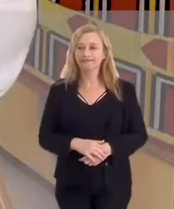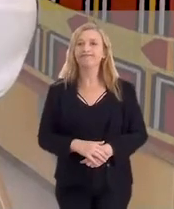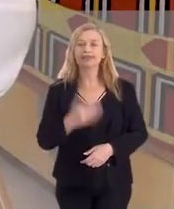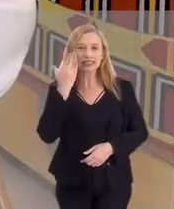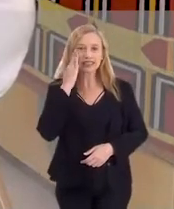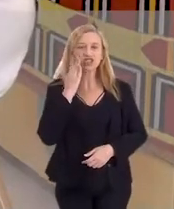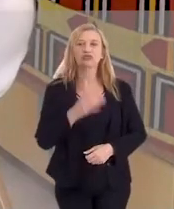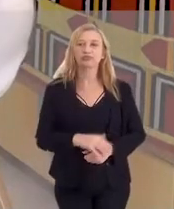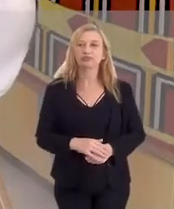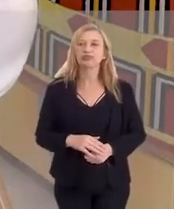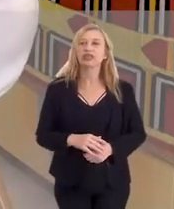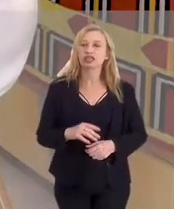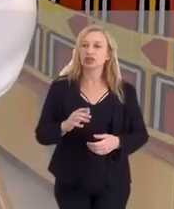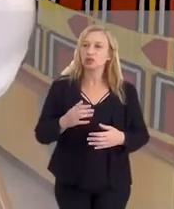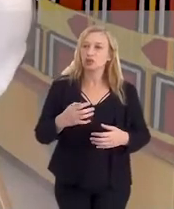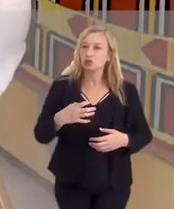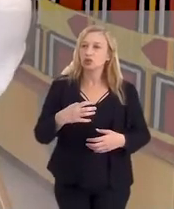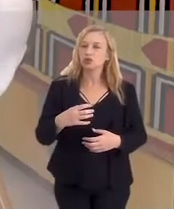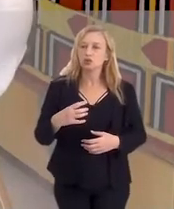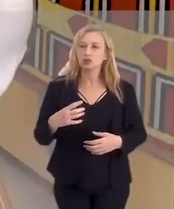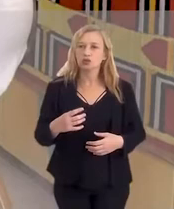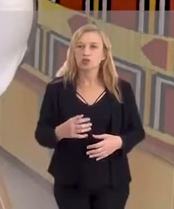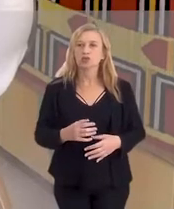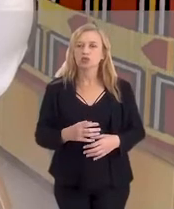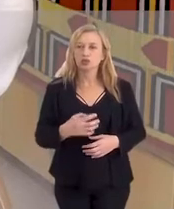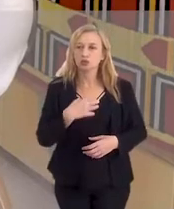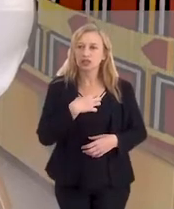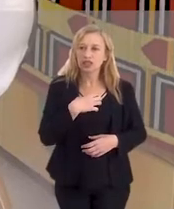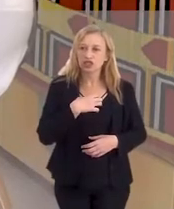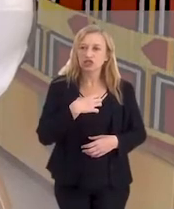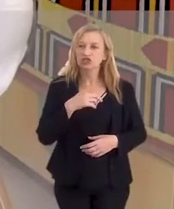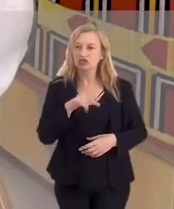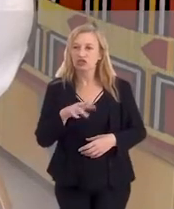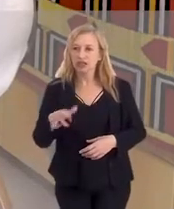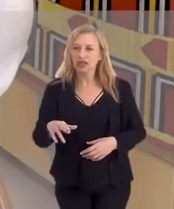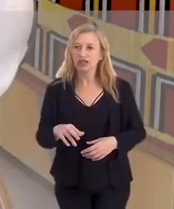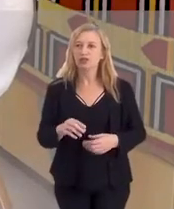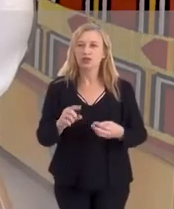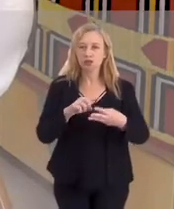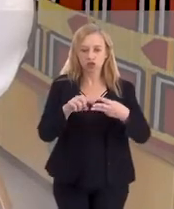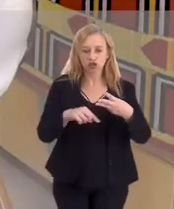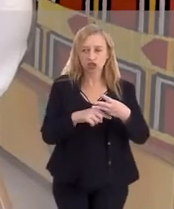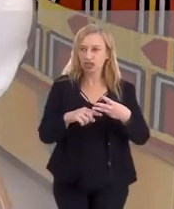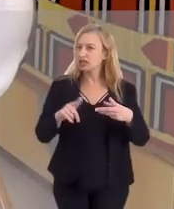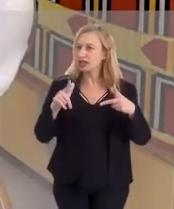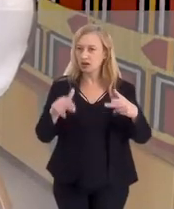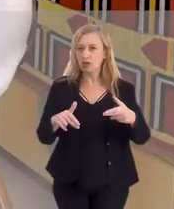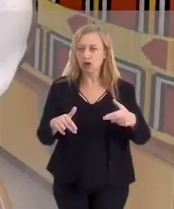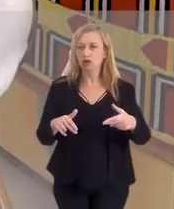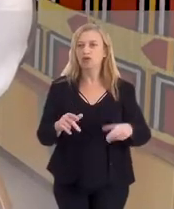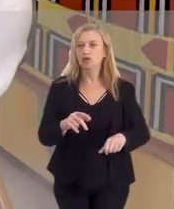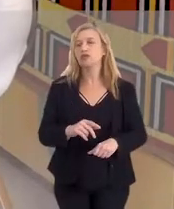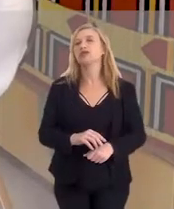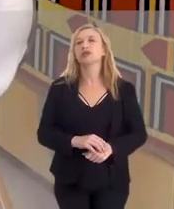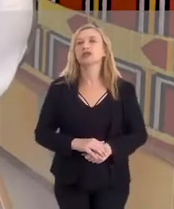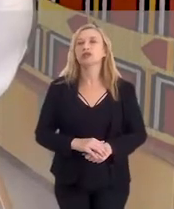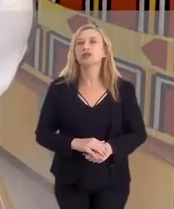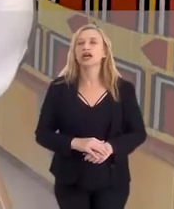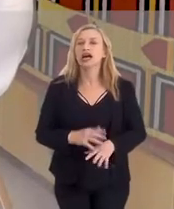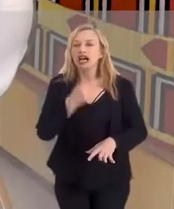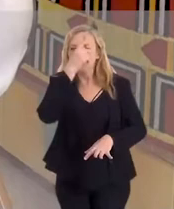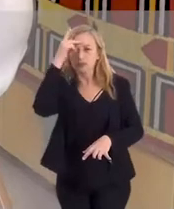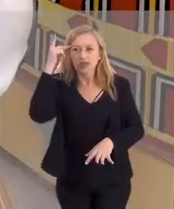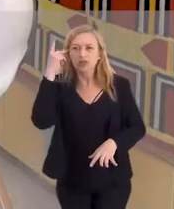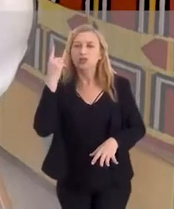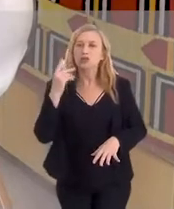Diferente. Entendi. Uhum. É uma batida diferente. É uma batida diferente, mas bate os 3 também. Os 3 têm as mesmas funções que o então, candomblé.